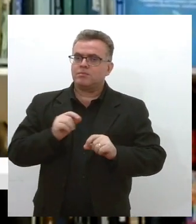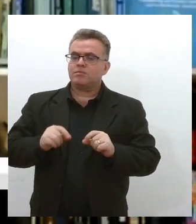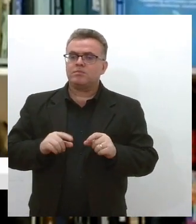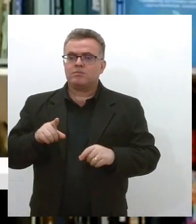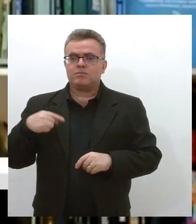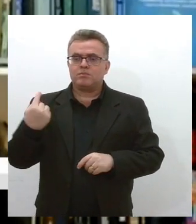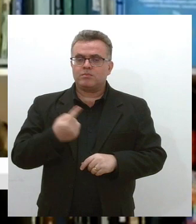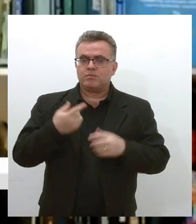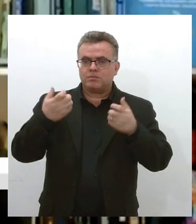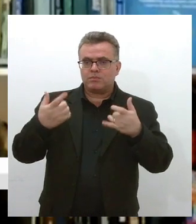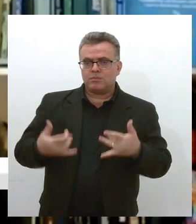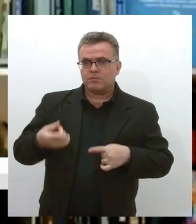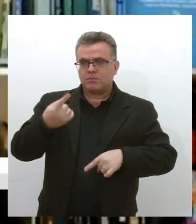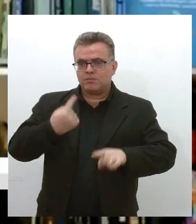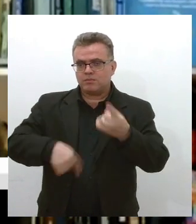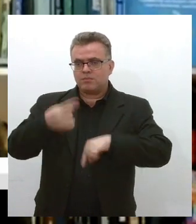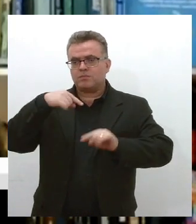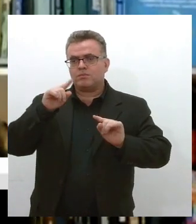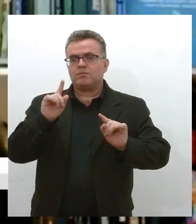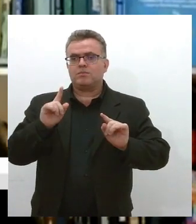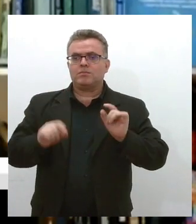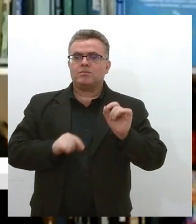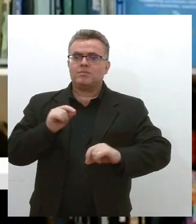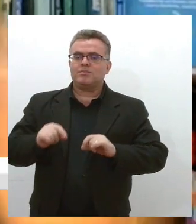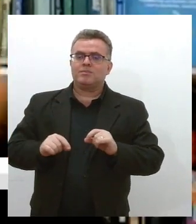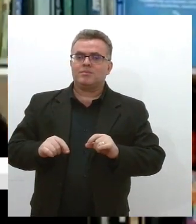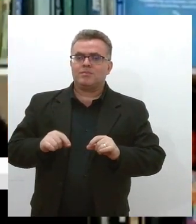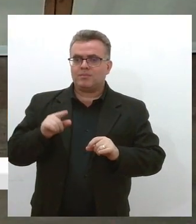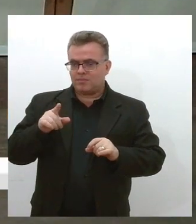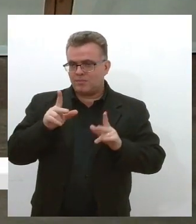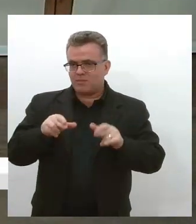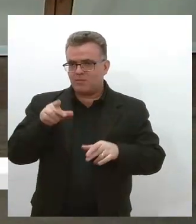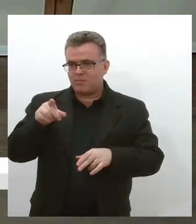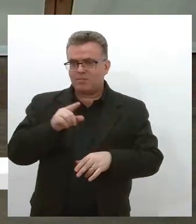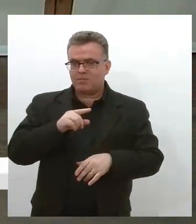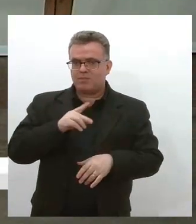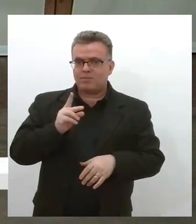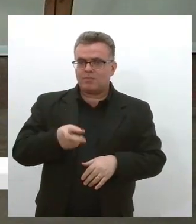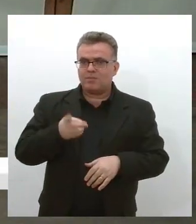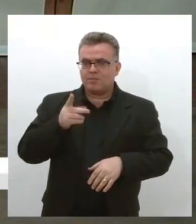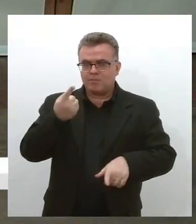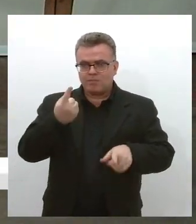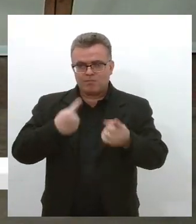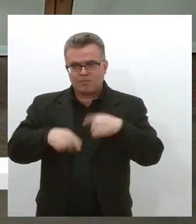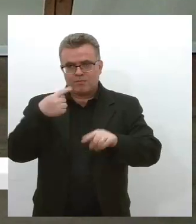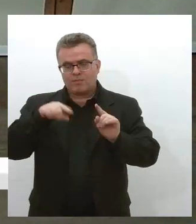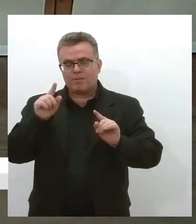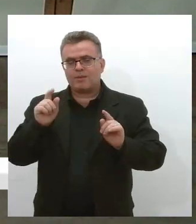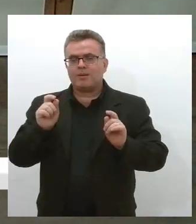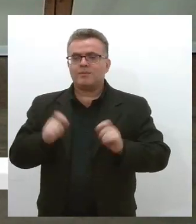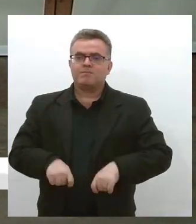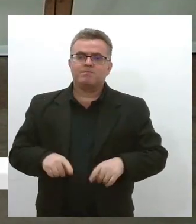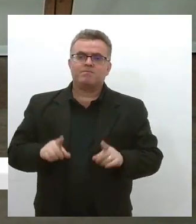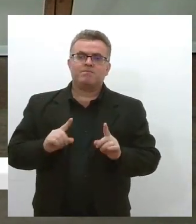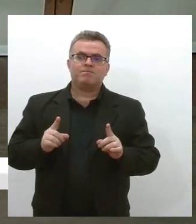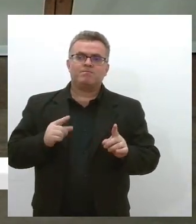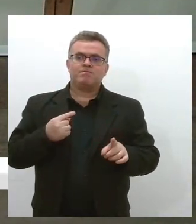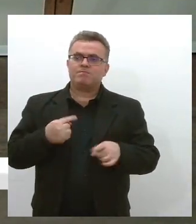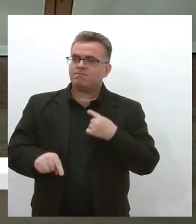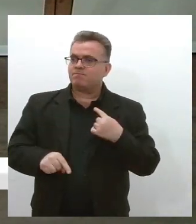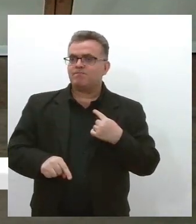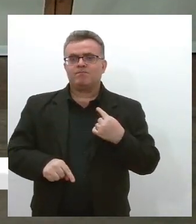de superar, é meio que dá essa impressão, sabe? O superar nunca, nesse caso, vai estar relacionado a esquecer